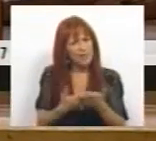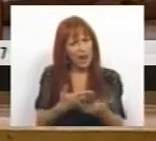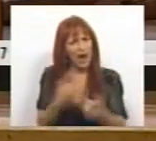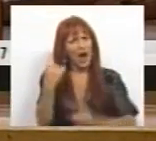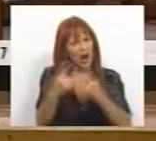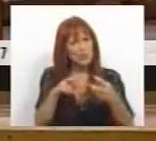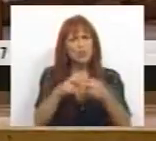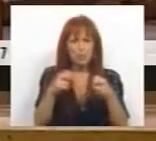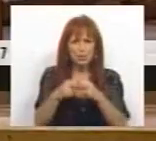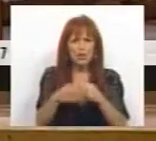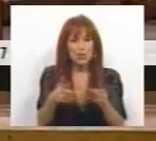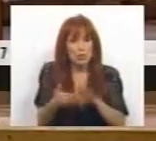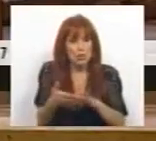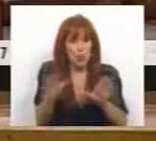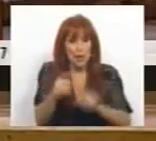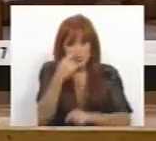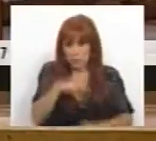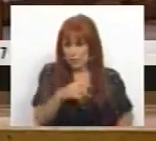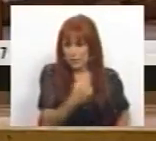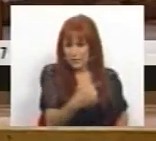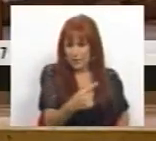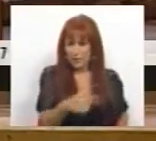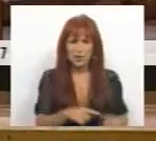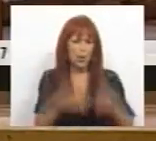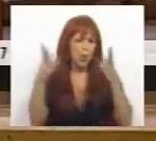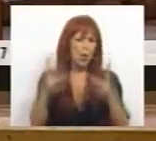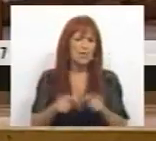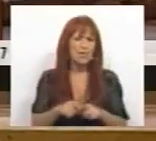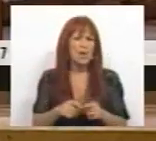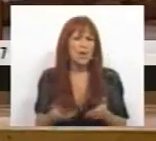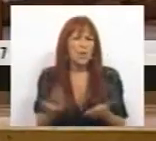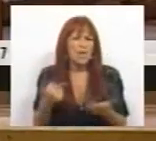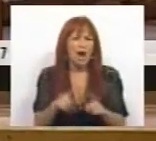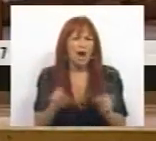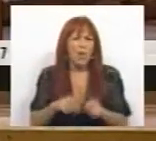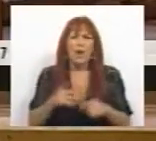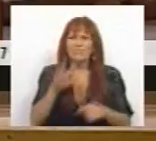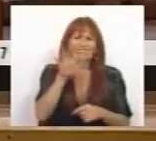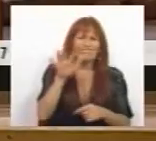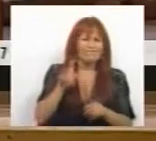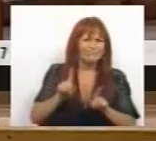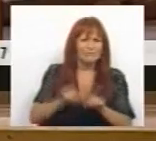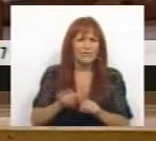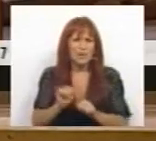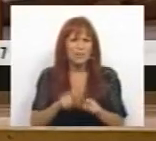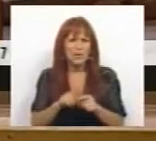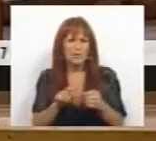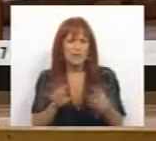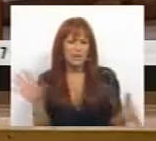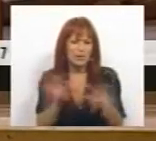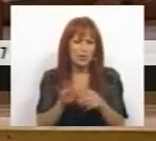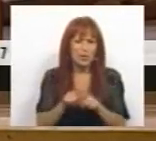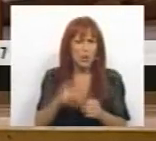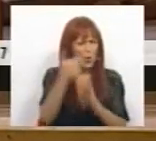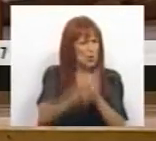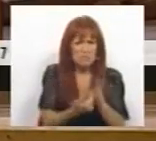a alguns dos problemas mais urgentes dos portugueses. É um orçamento que não levanta quaisquer reservas do ponto de vista da sua conformidade